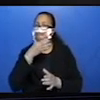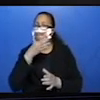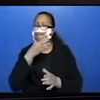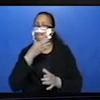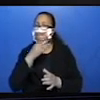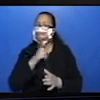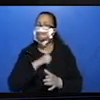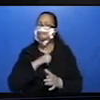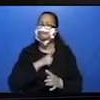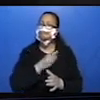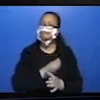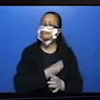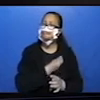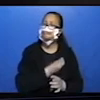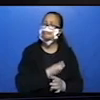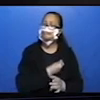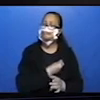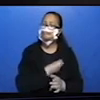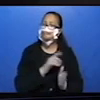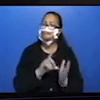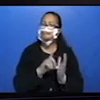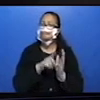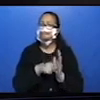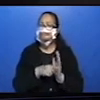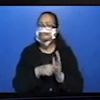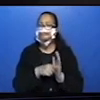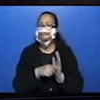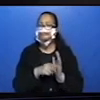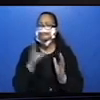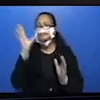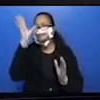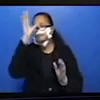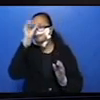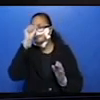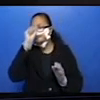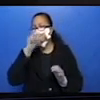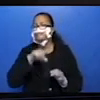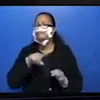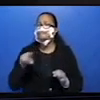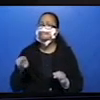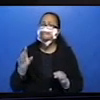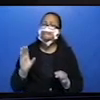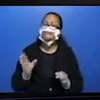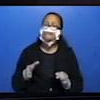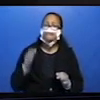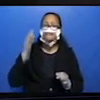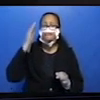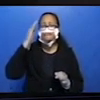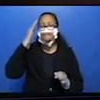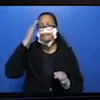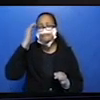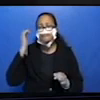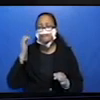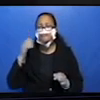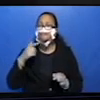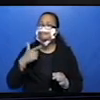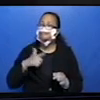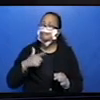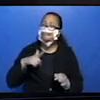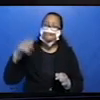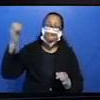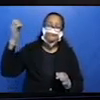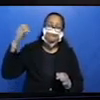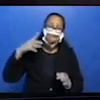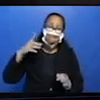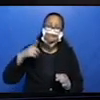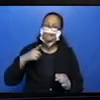vivas. Depois de aprender tudo isso, você já sabe que sem luz não haverá horta. Então